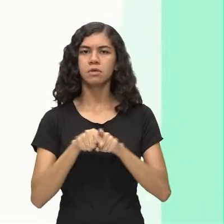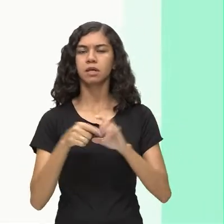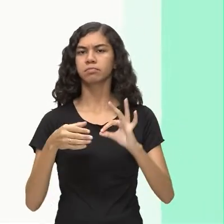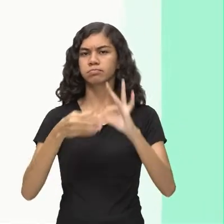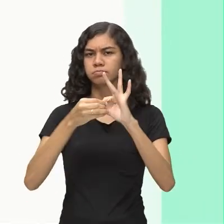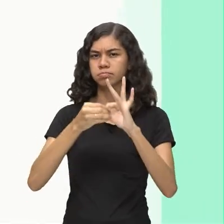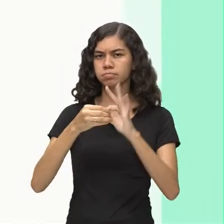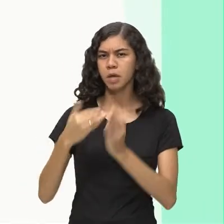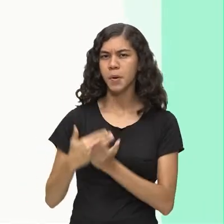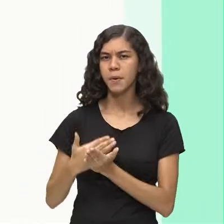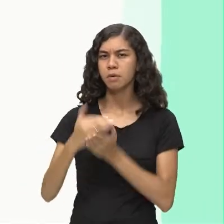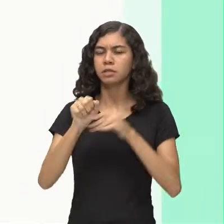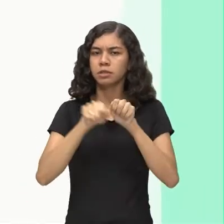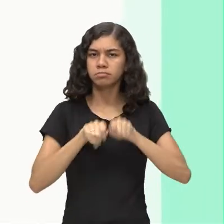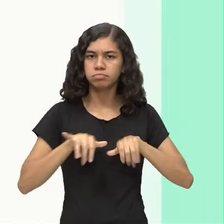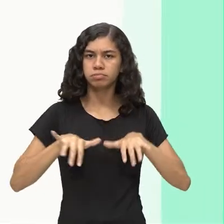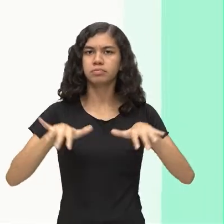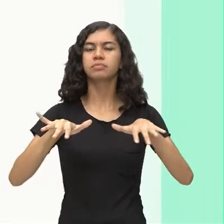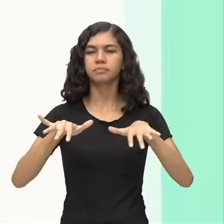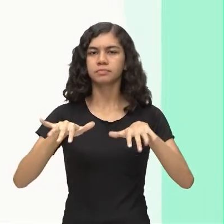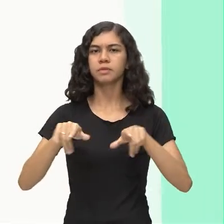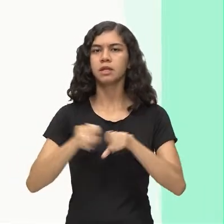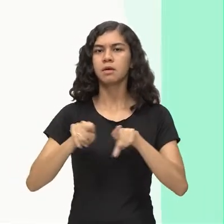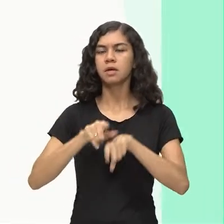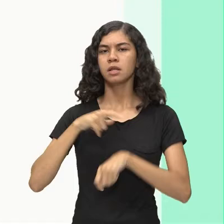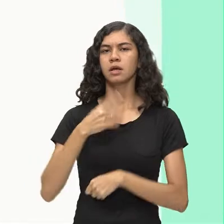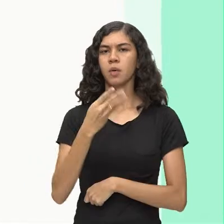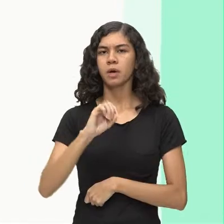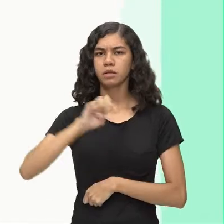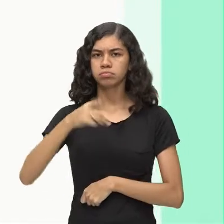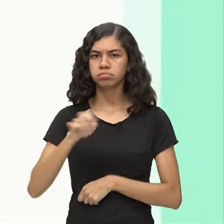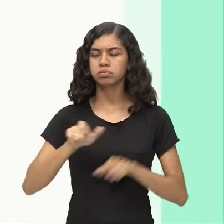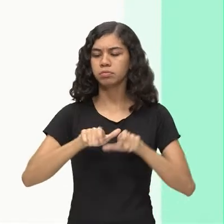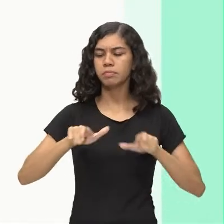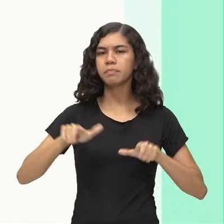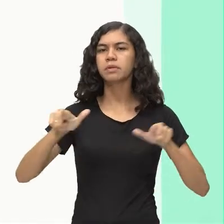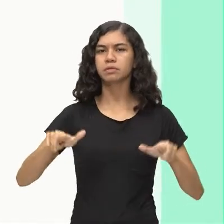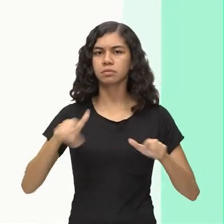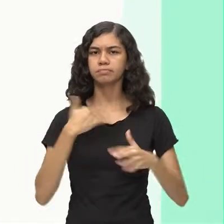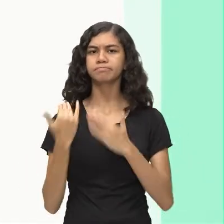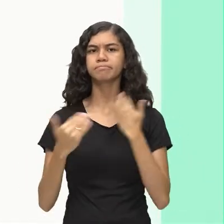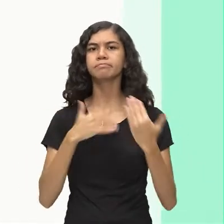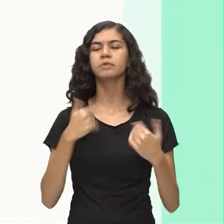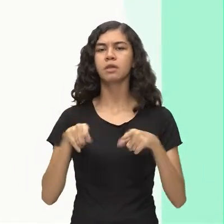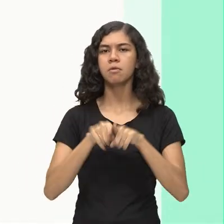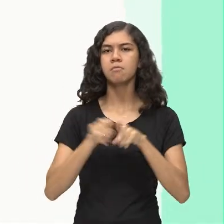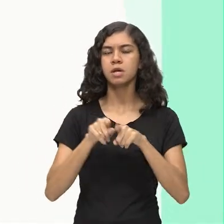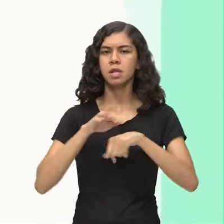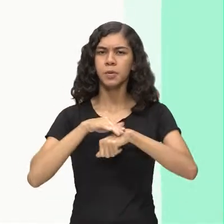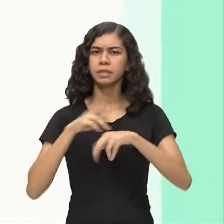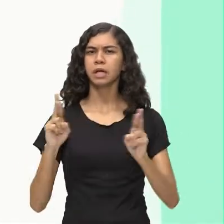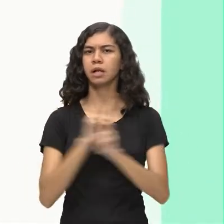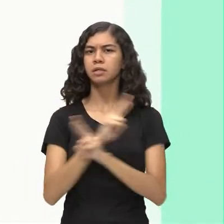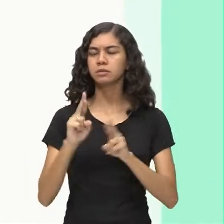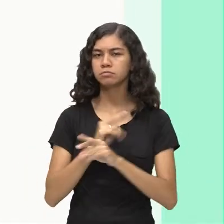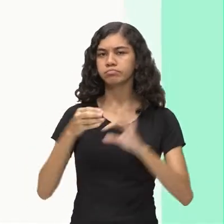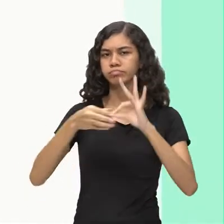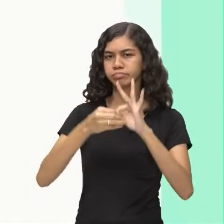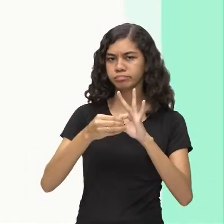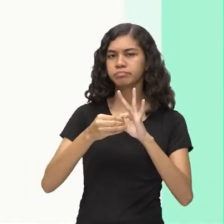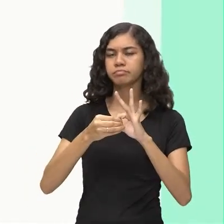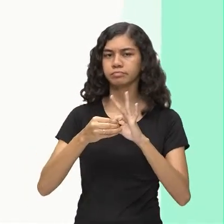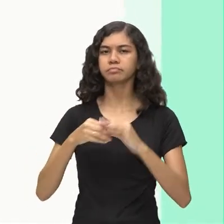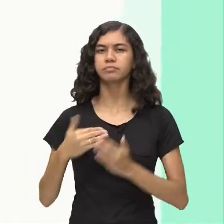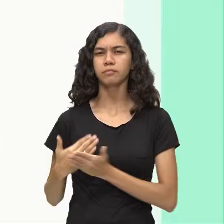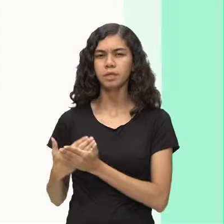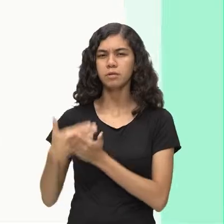desde o início da epidemia e 40 milhões de pessoas que morreram por doenças também relacionadas a HIV aí desde o